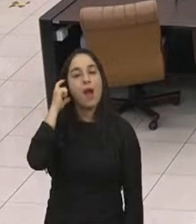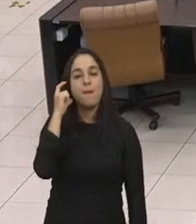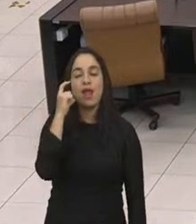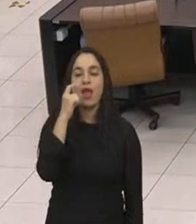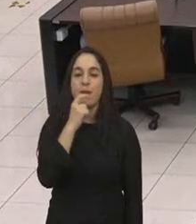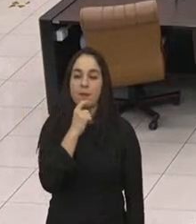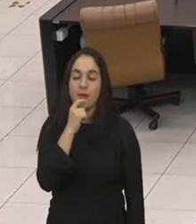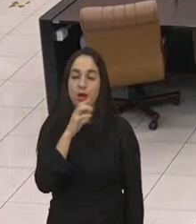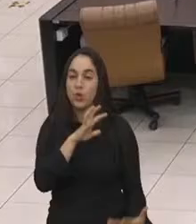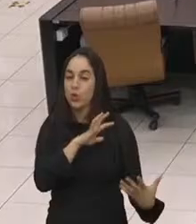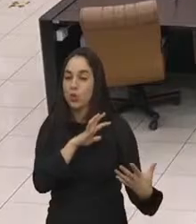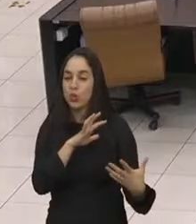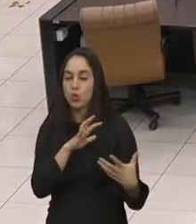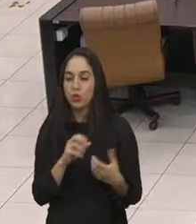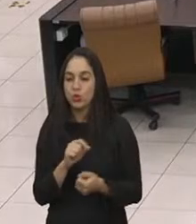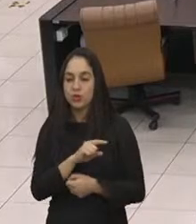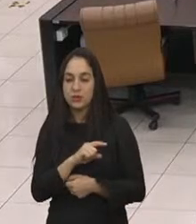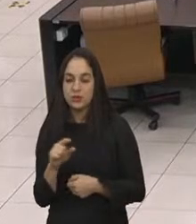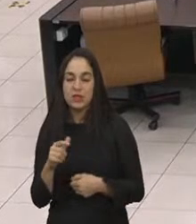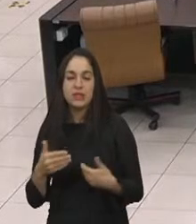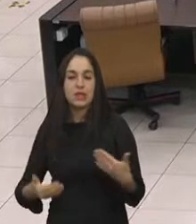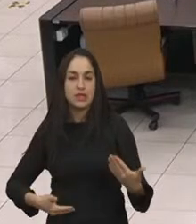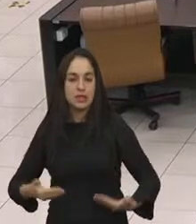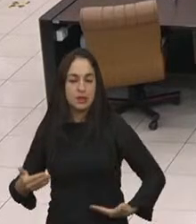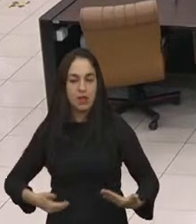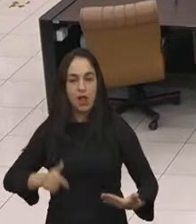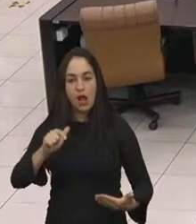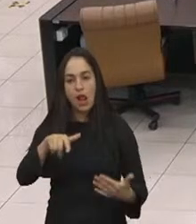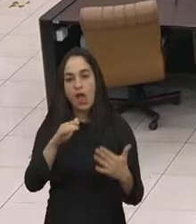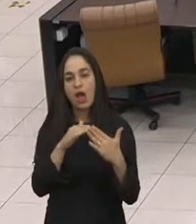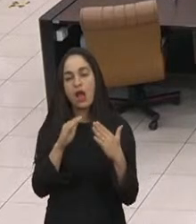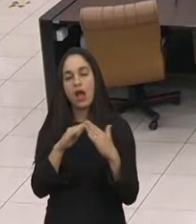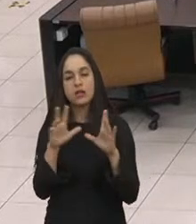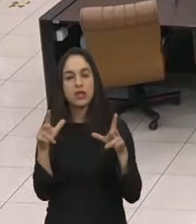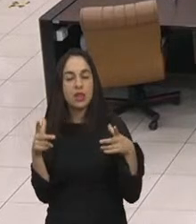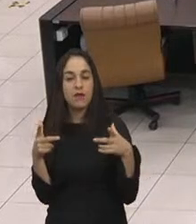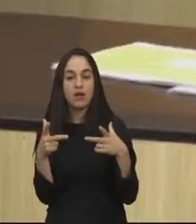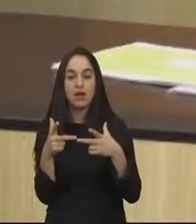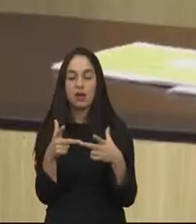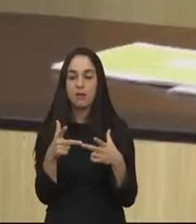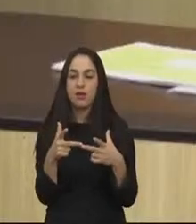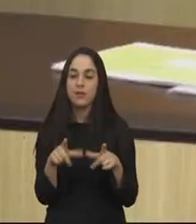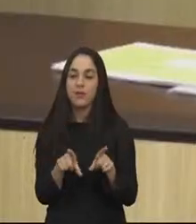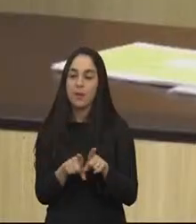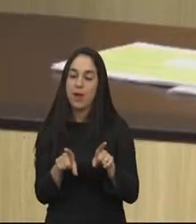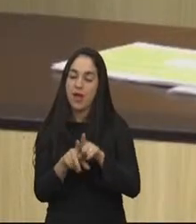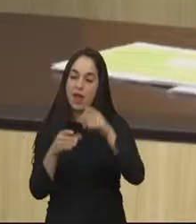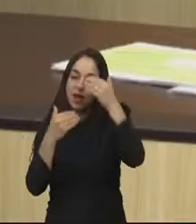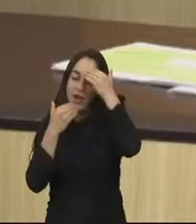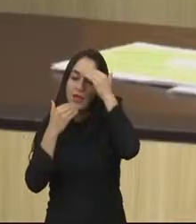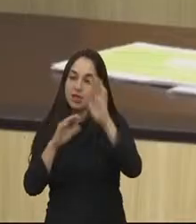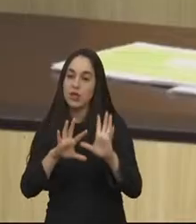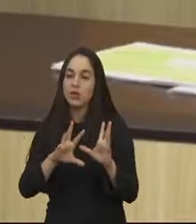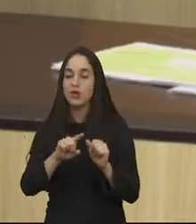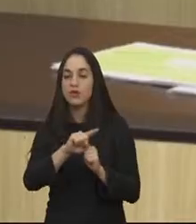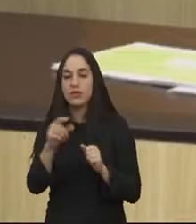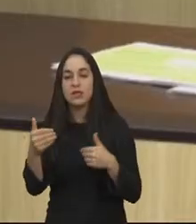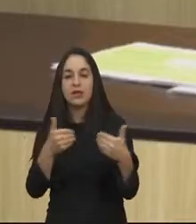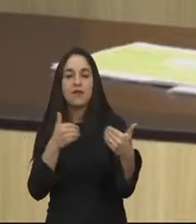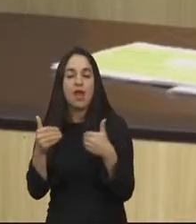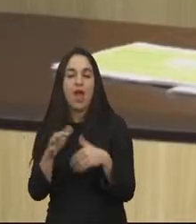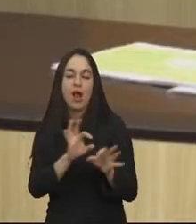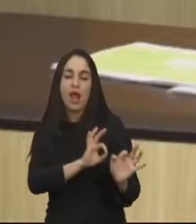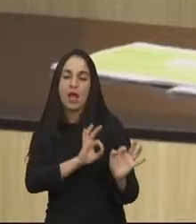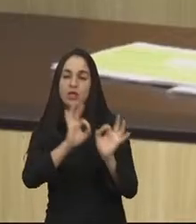Belém, todos os seus servidores dessa casa, servidores da TV Câmara, e agradecer a presença de todos vocês, os